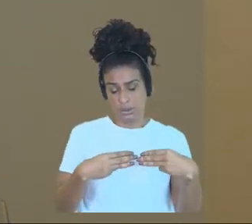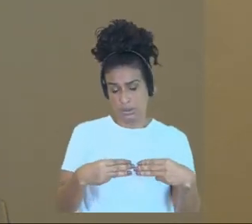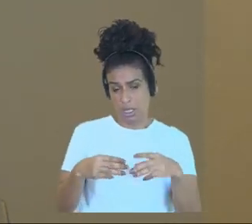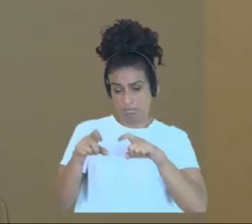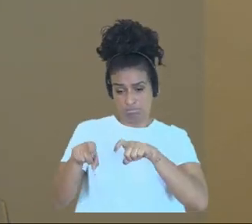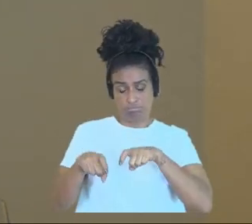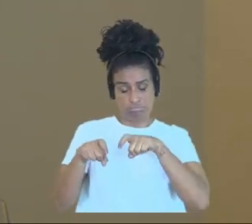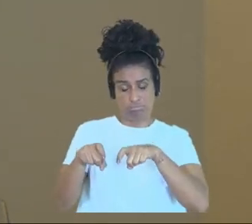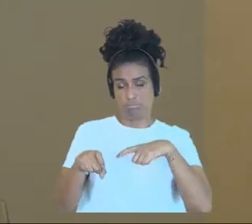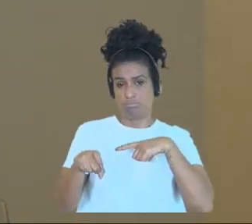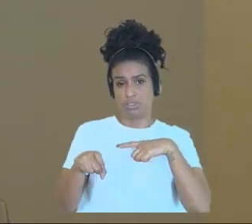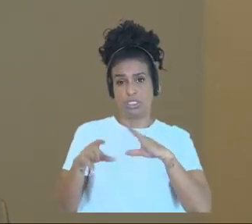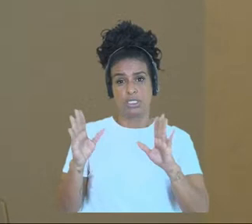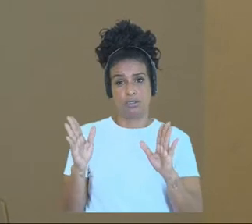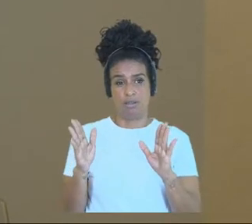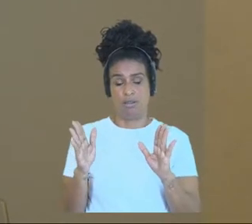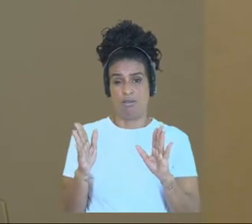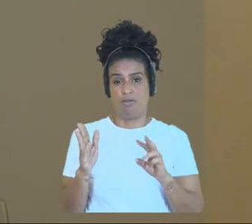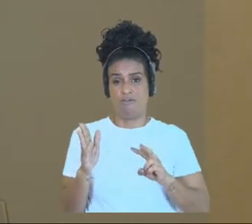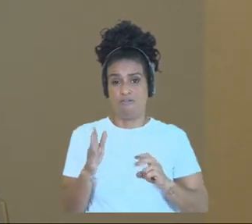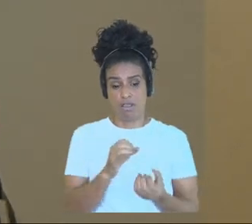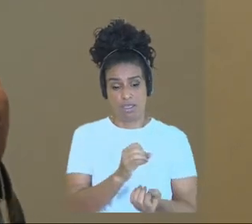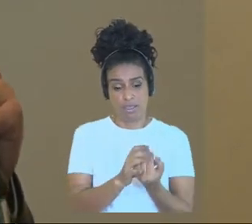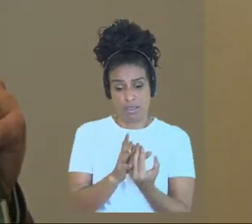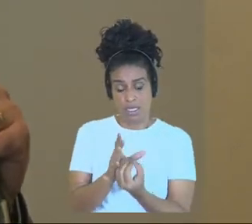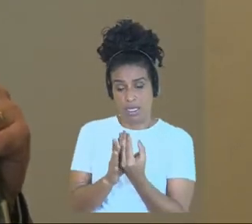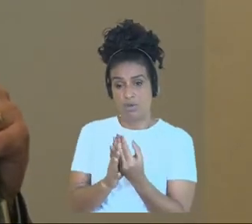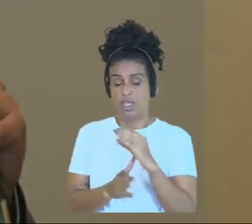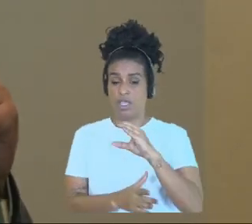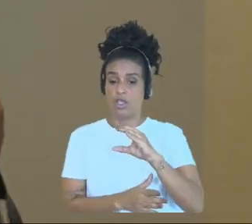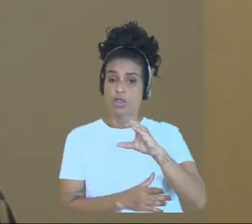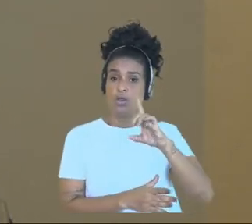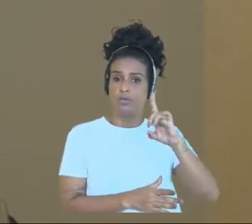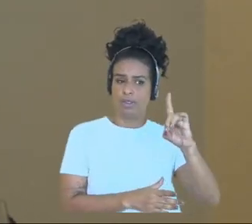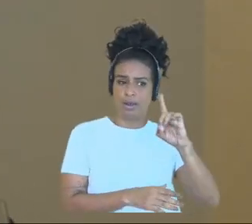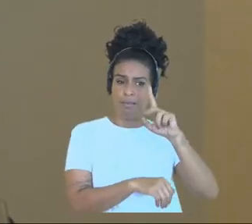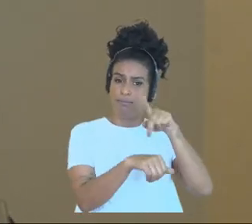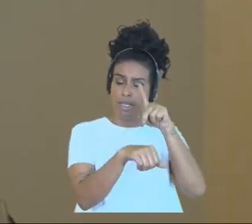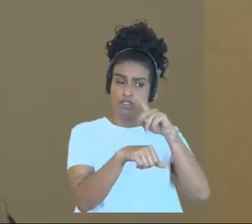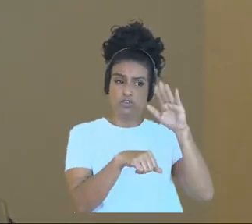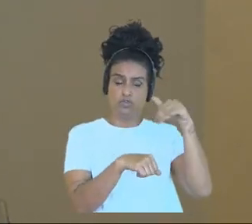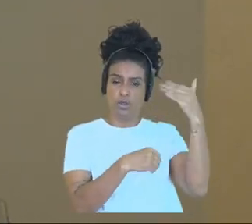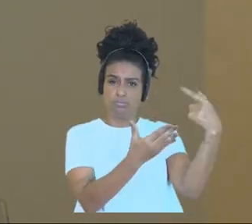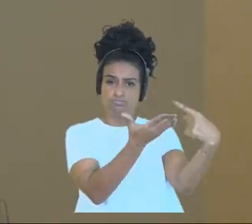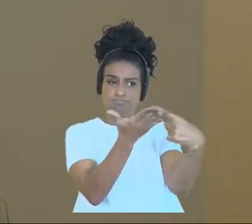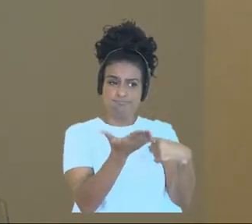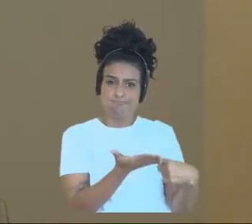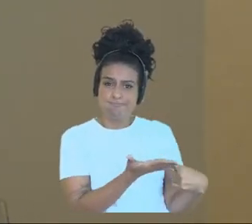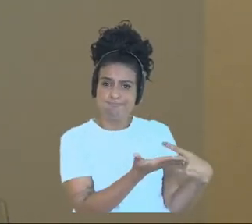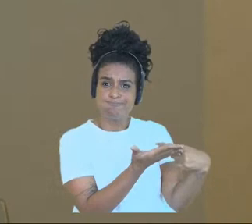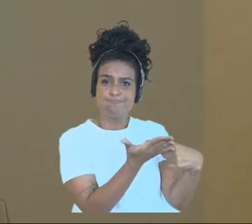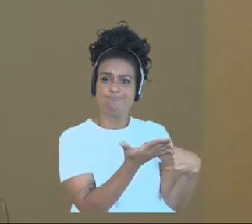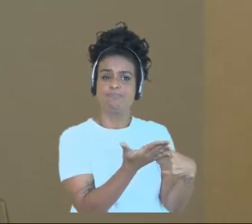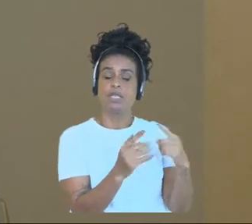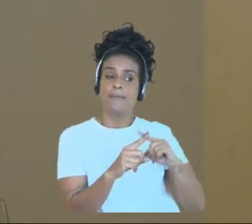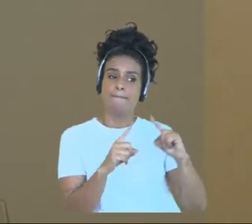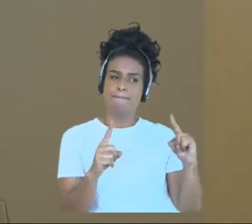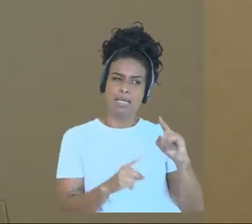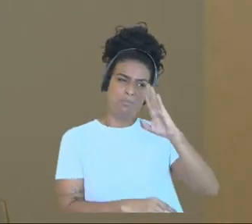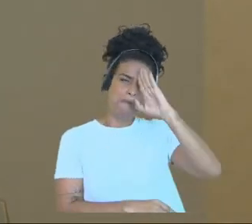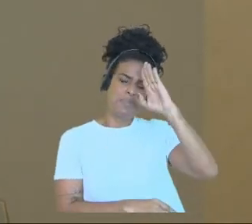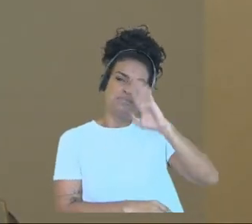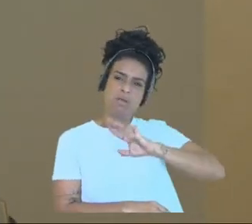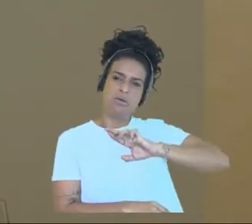Agricultura, que vão, no mínimo, coordenar com o Itamaraty posições internacionais. Mas tirando aquele protagonismo ou